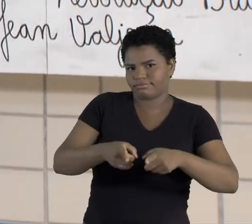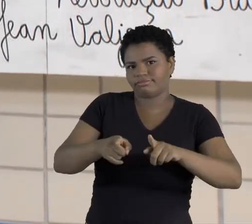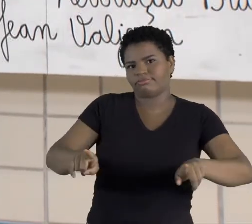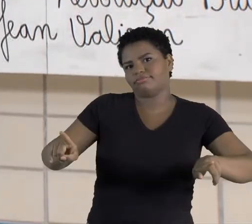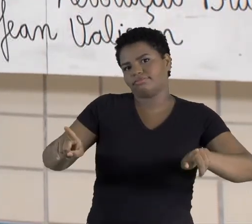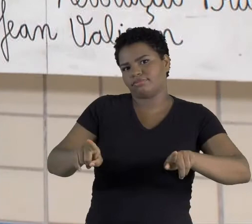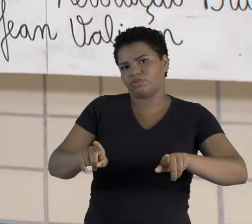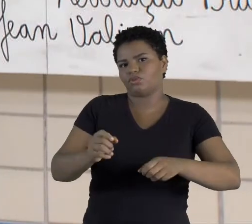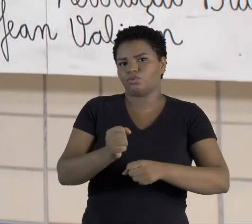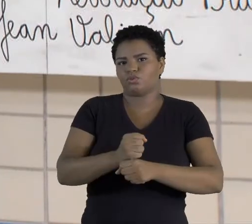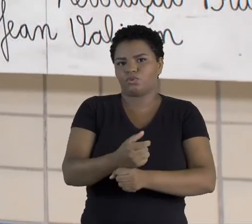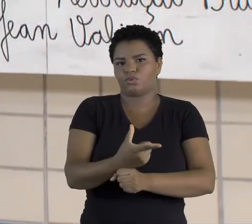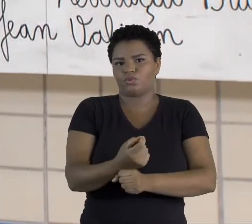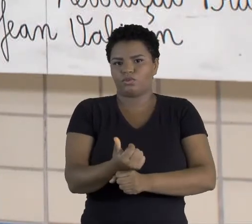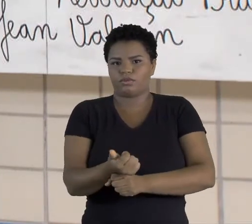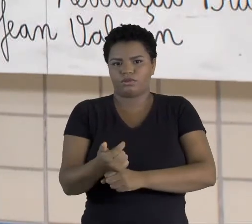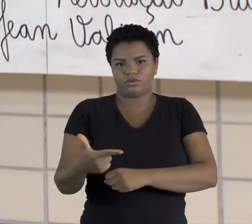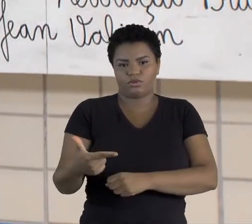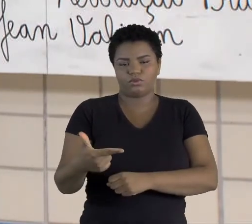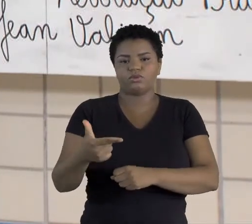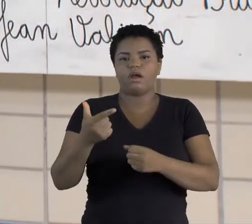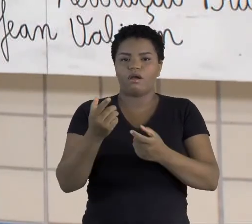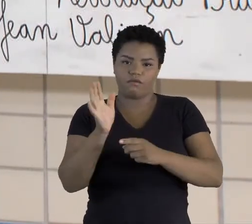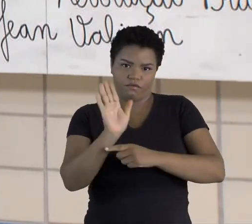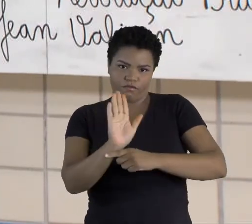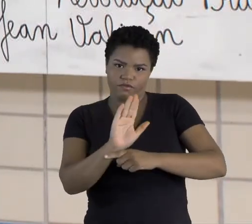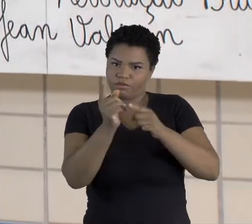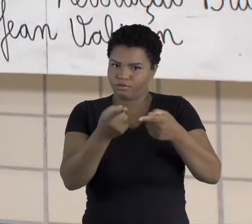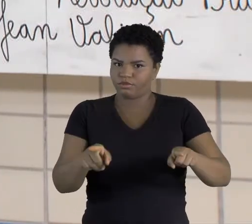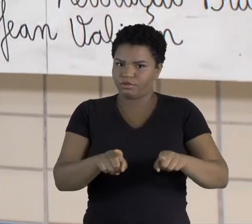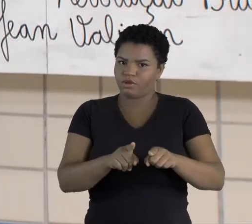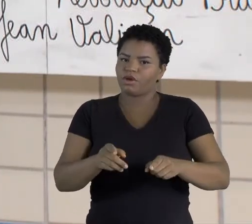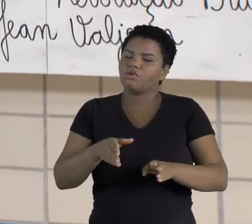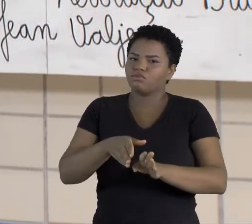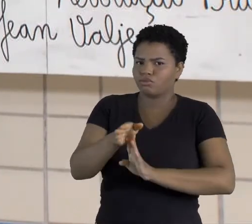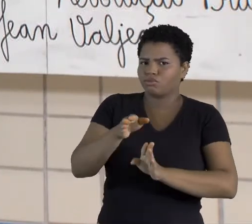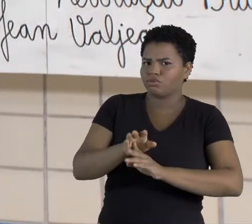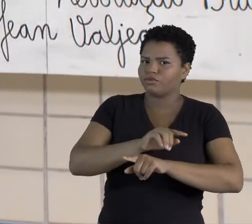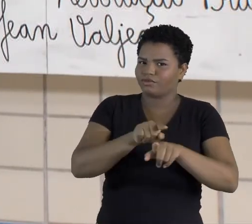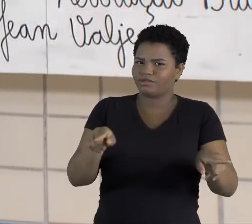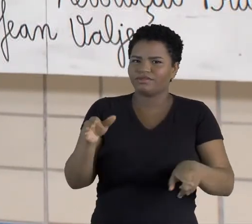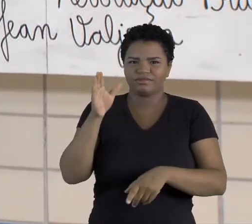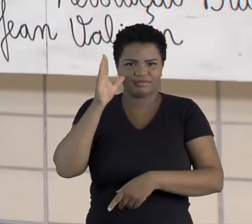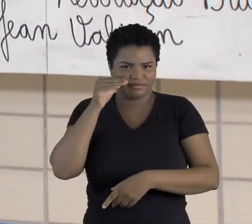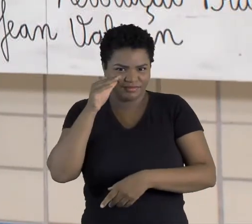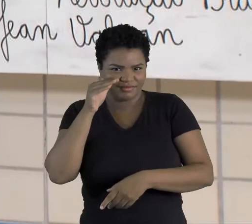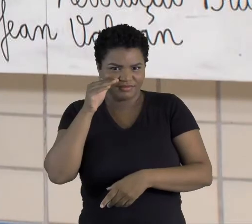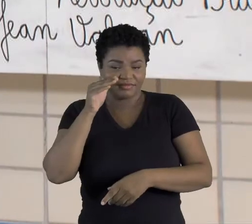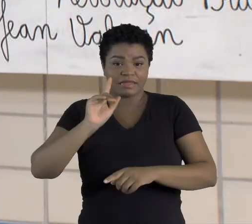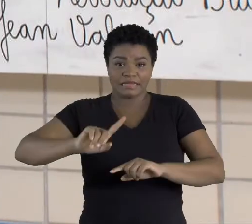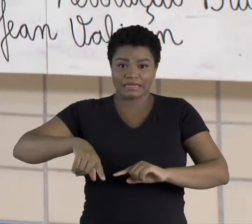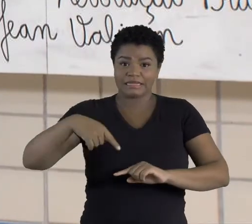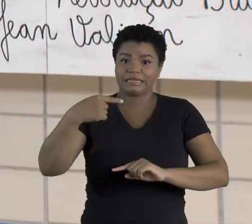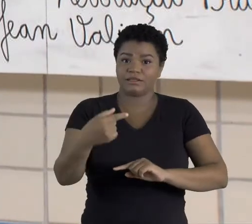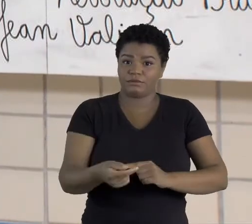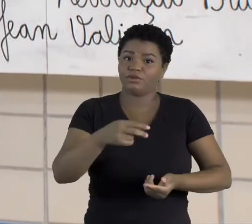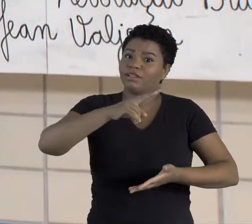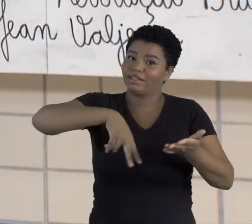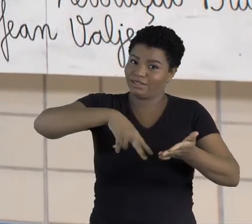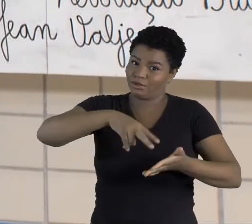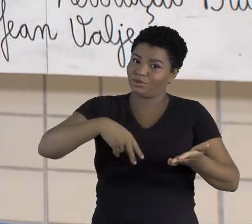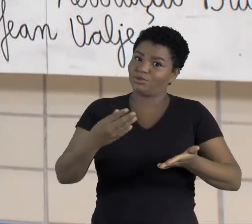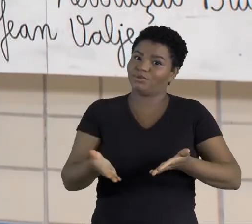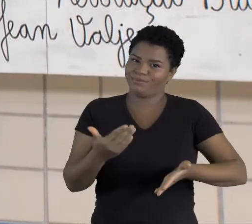de 2012, né, um filme musical, eu aconselho que vocês assistam após a leitura do